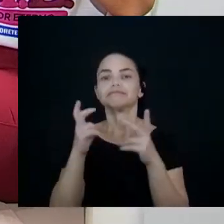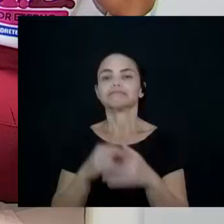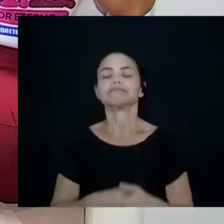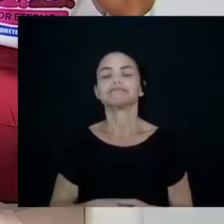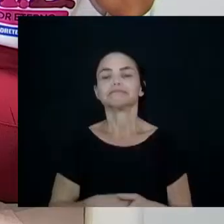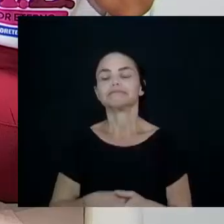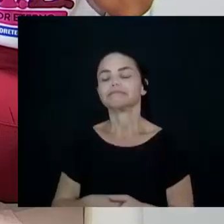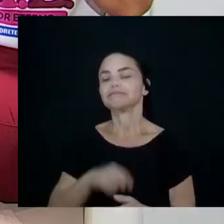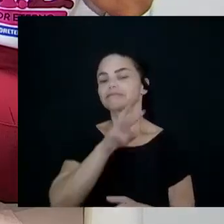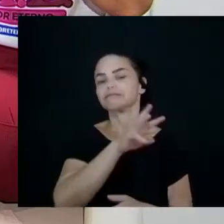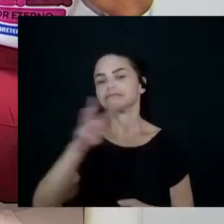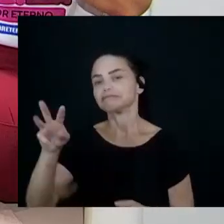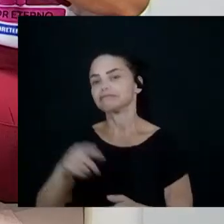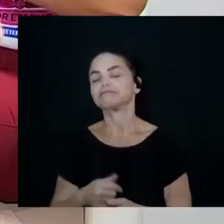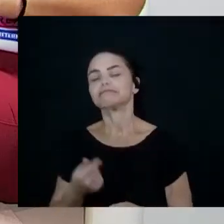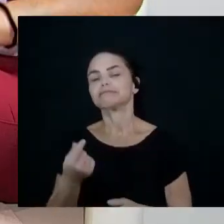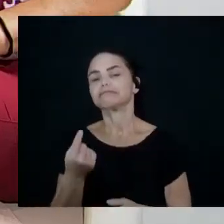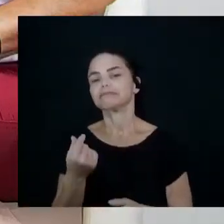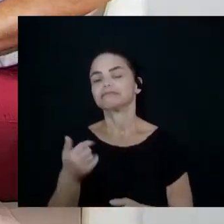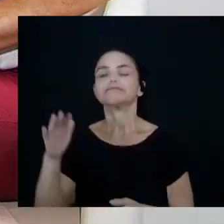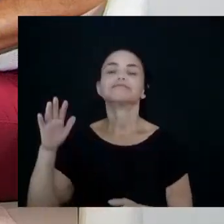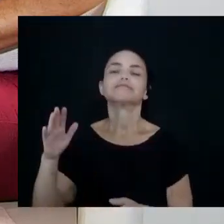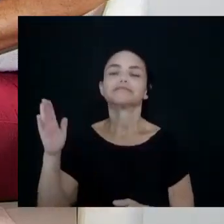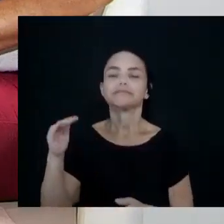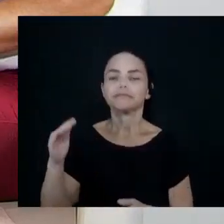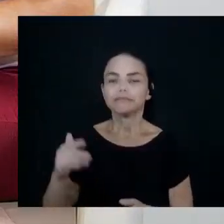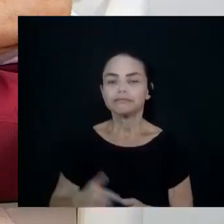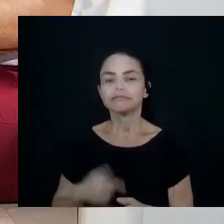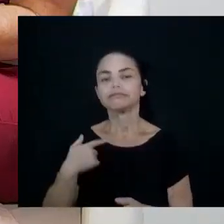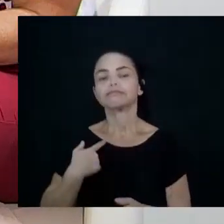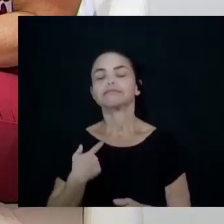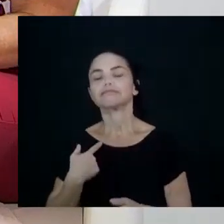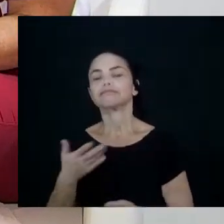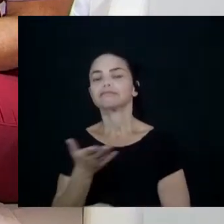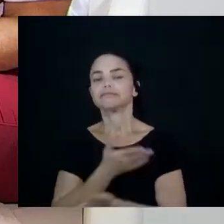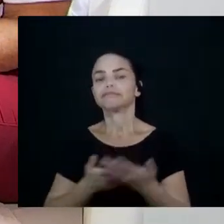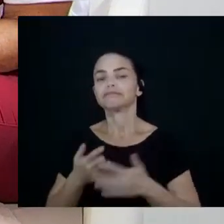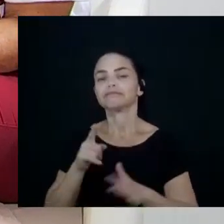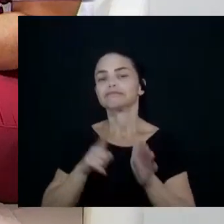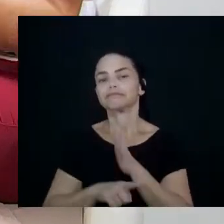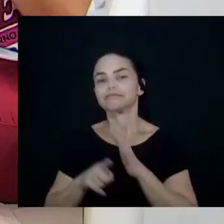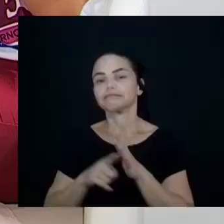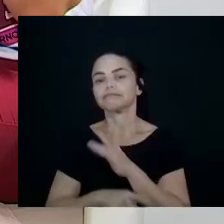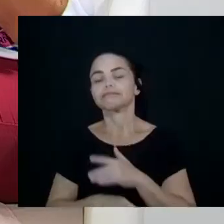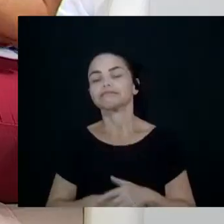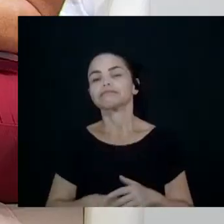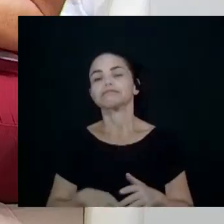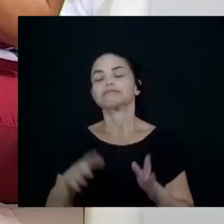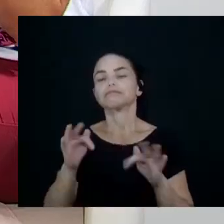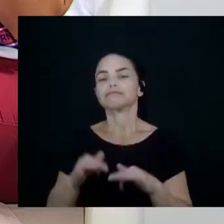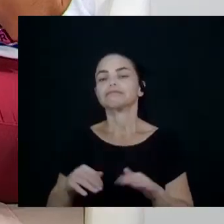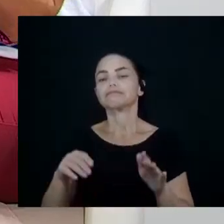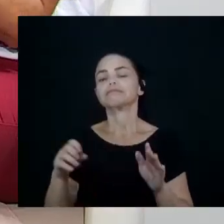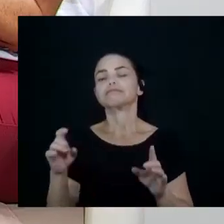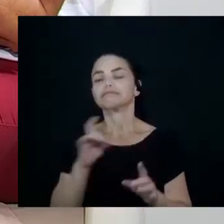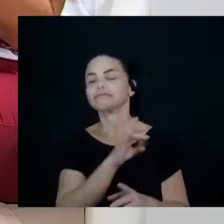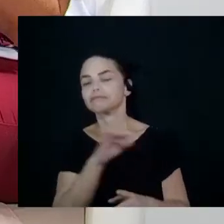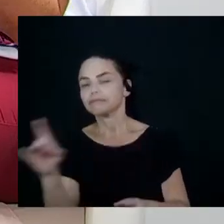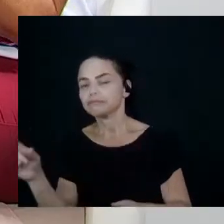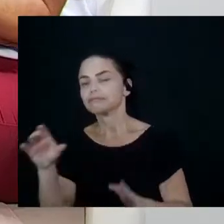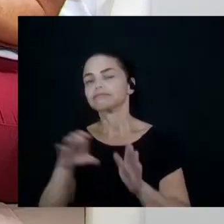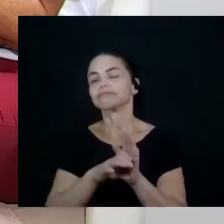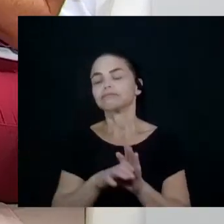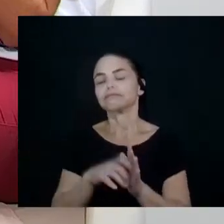Kiwify, é um preço bem acessível. Tá. E ele é bem interativo, tá vendo? Aqui, ó, tem as perguntas no final de cada capítulo para a Sim. mulher parar,